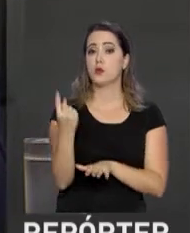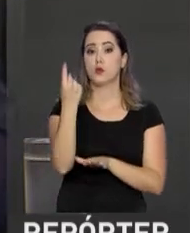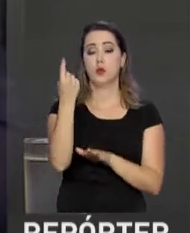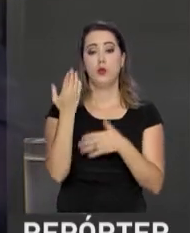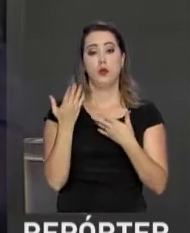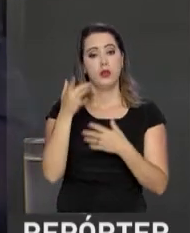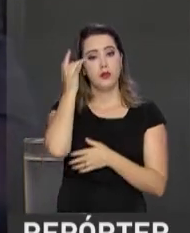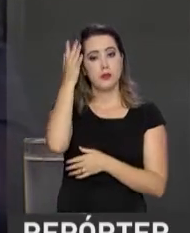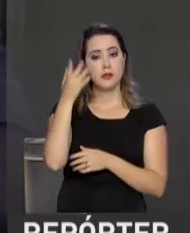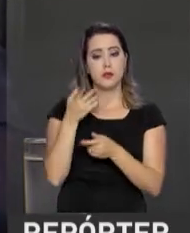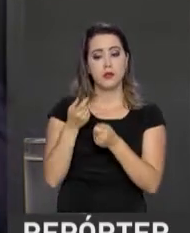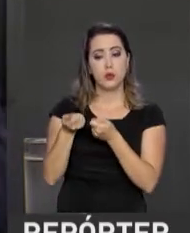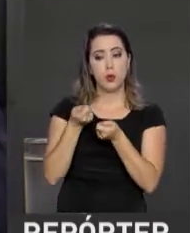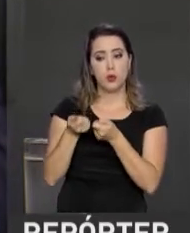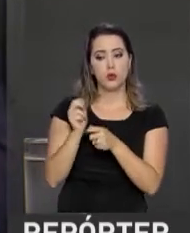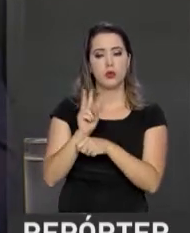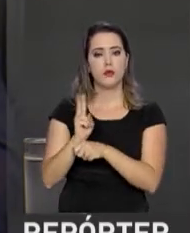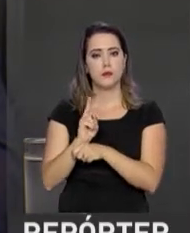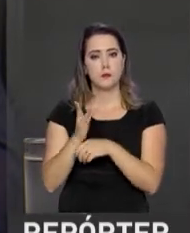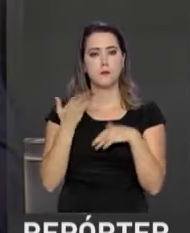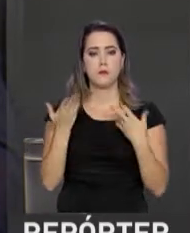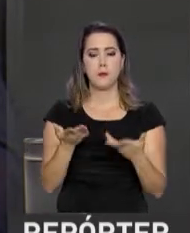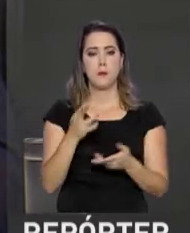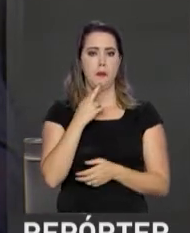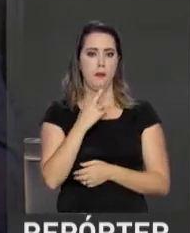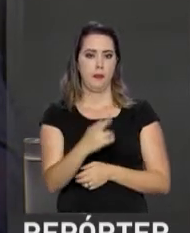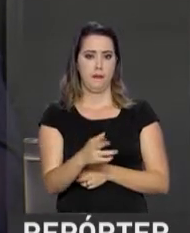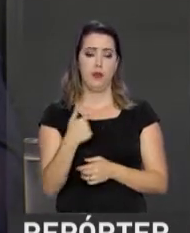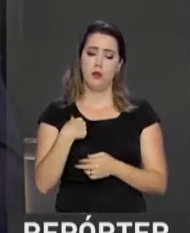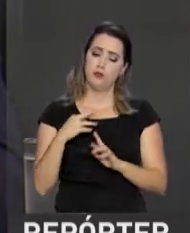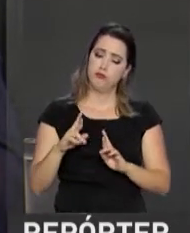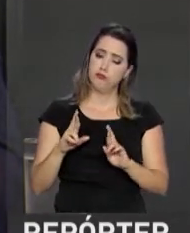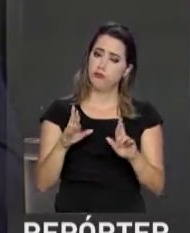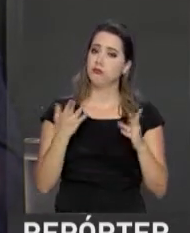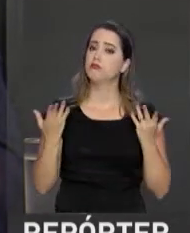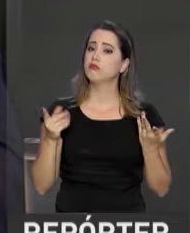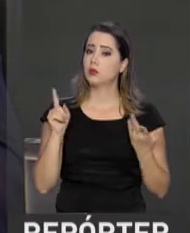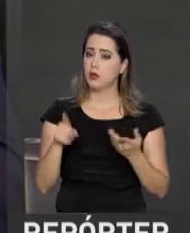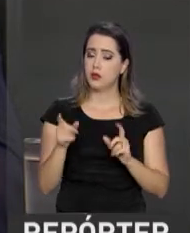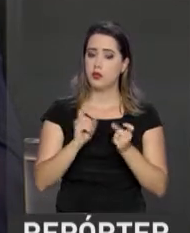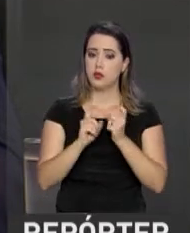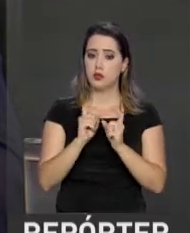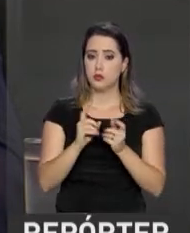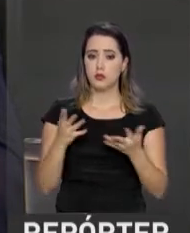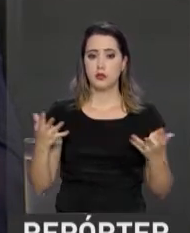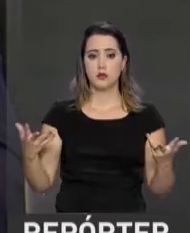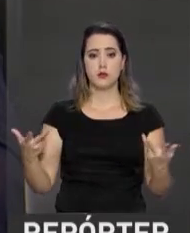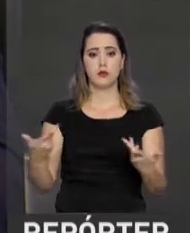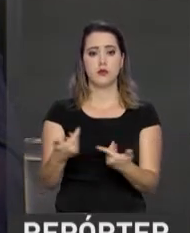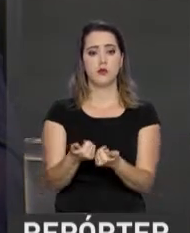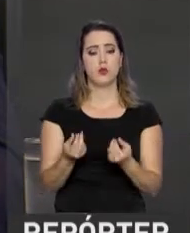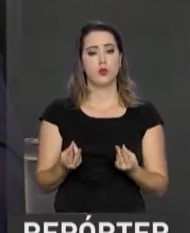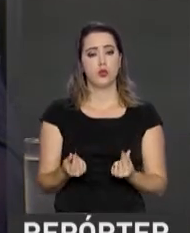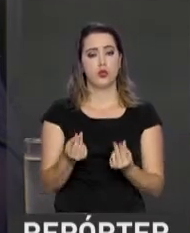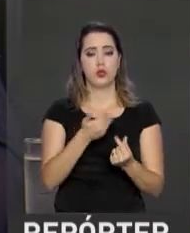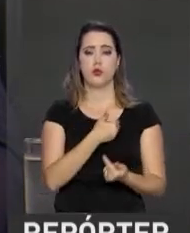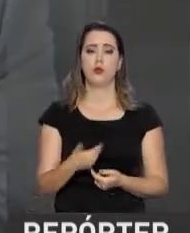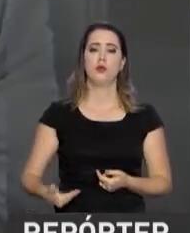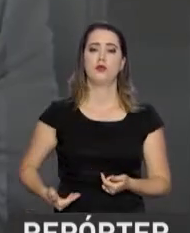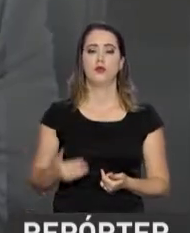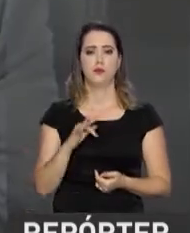a fiscalização. O resultado, assim eu espero, será uma gestão mais efetiva da aplicação dos recursos